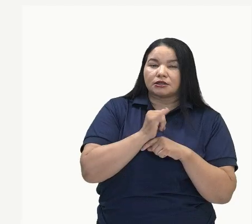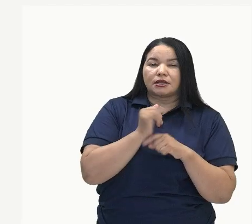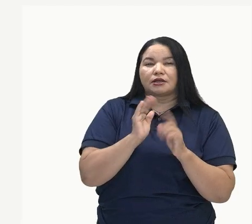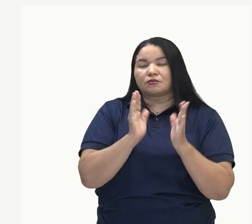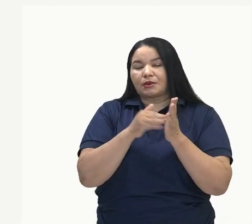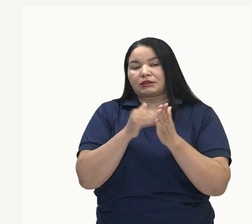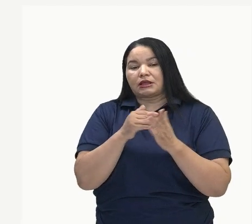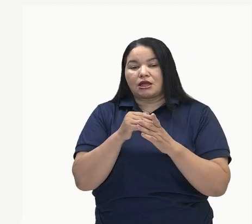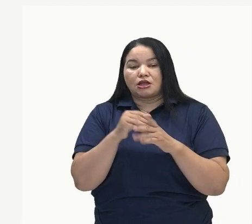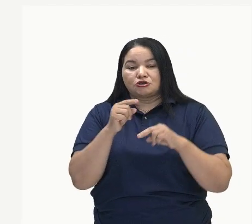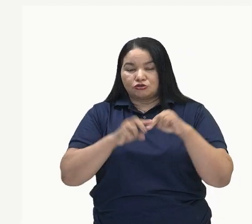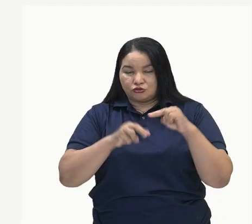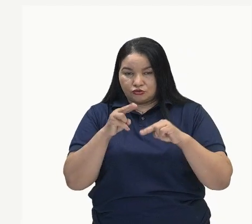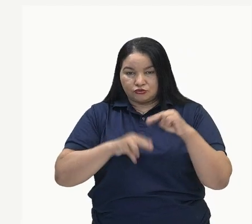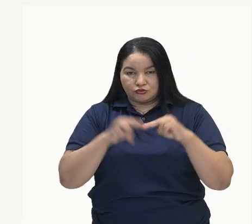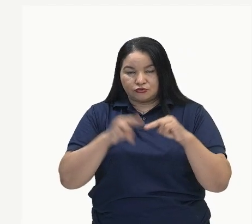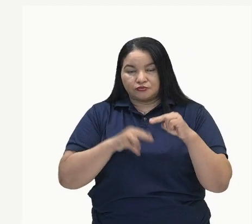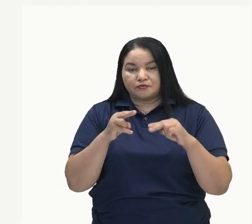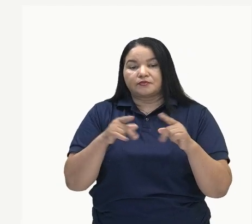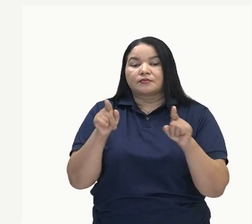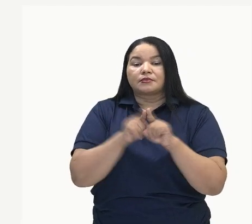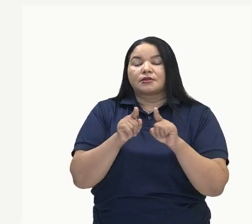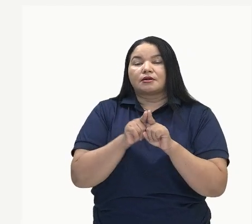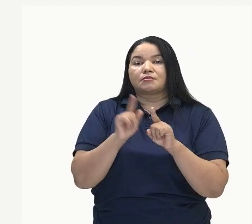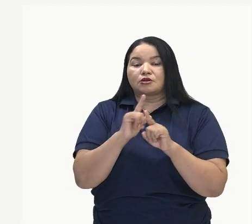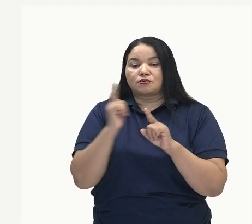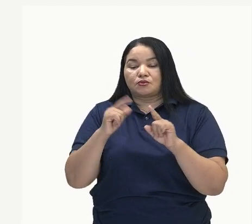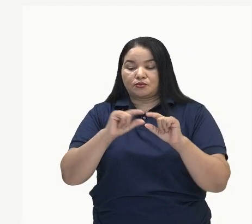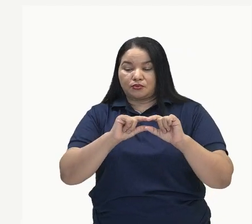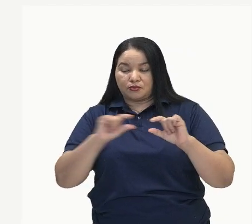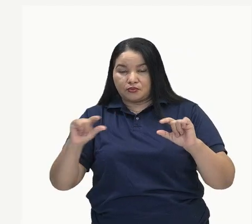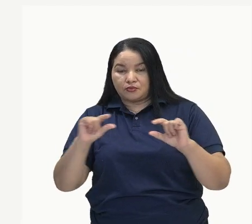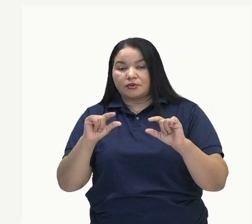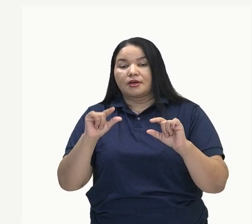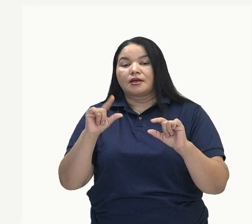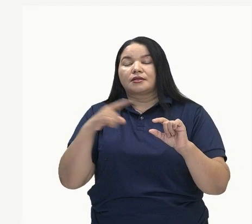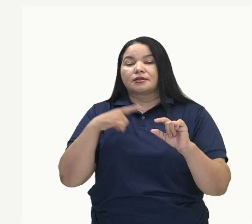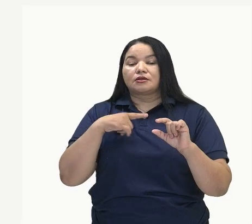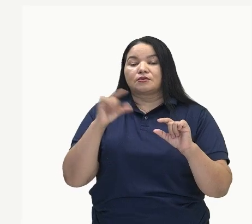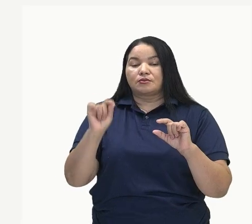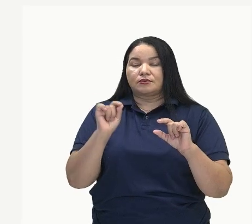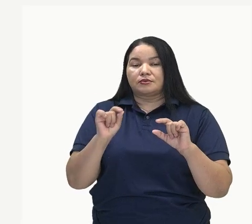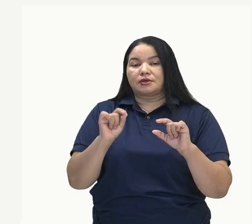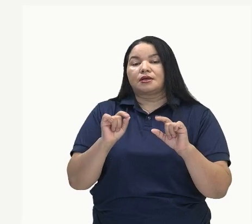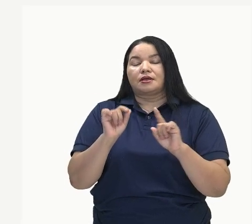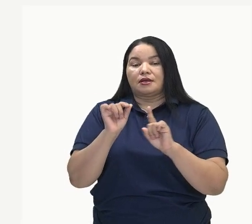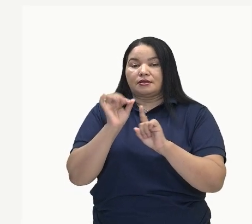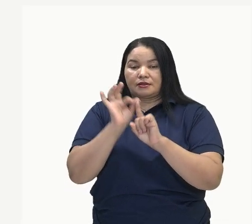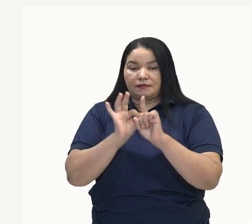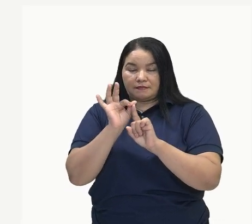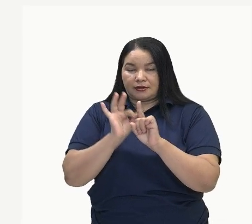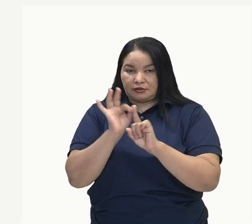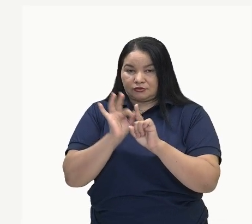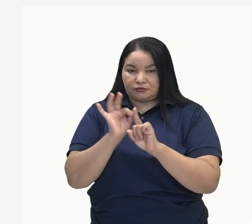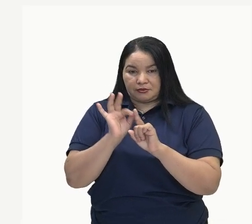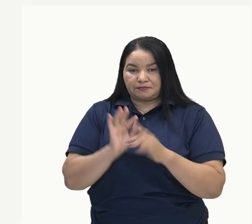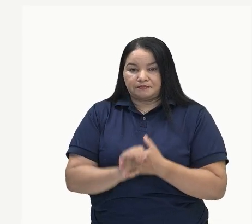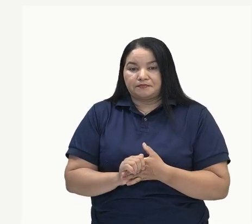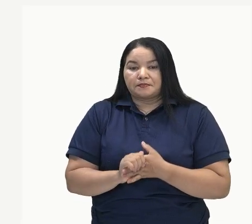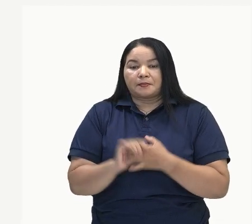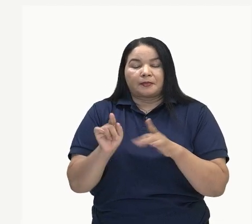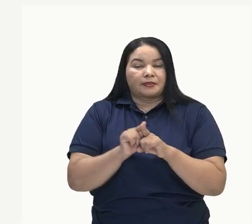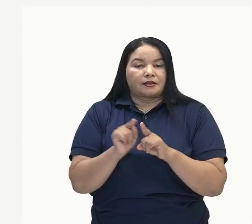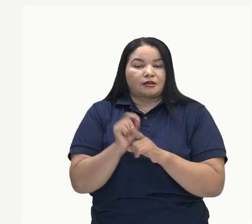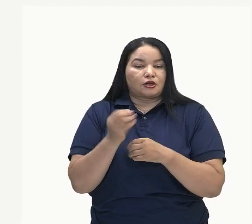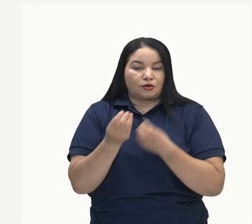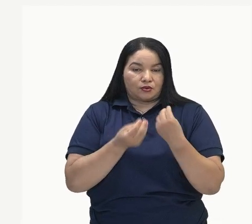mês. E nós teremos ali, no eixo vertical, a temperatura média. Então,